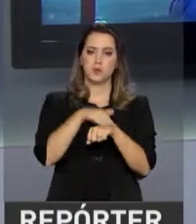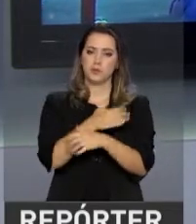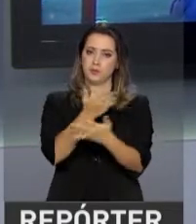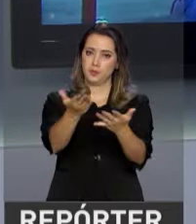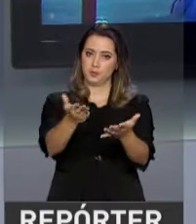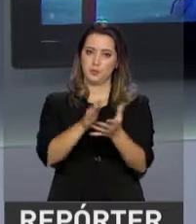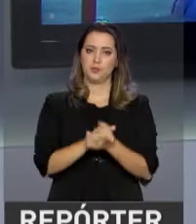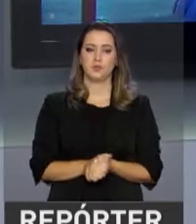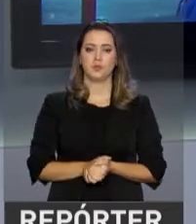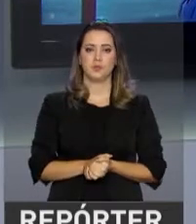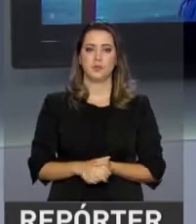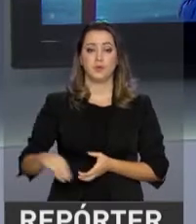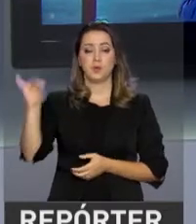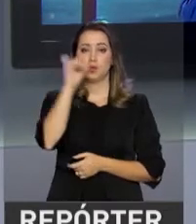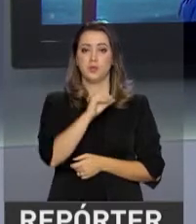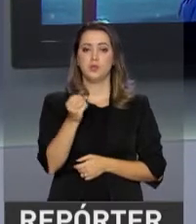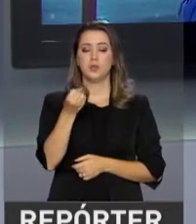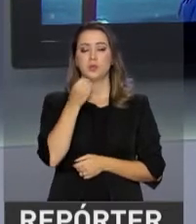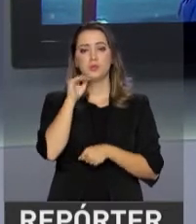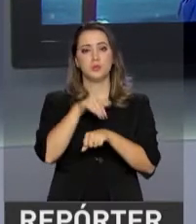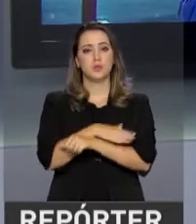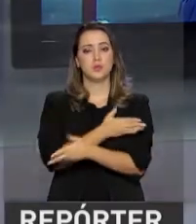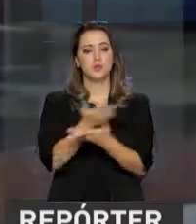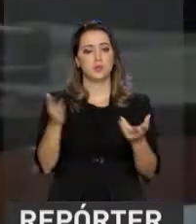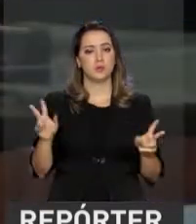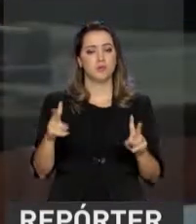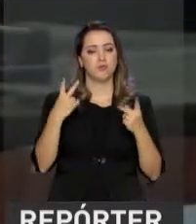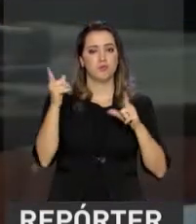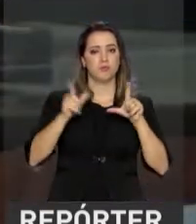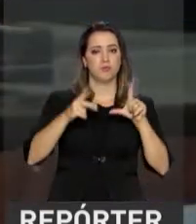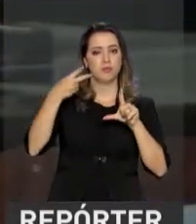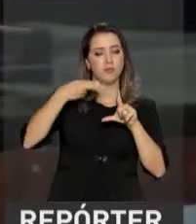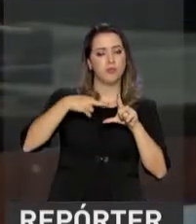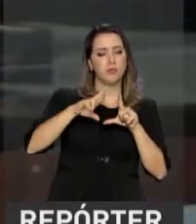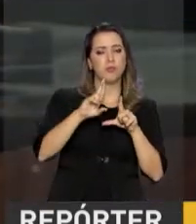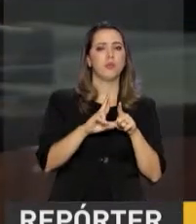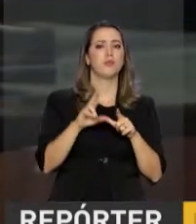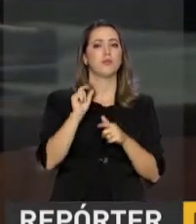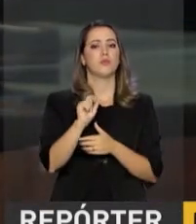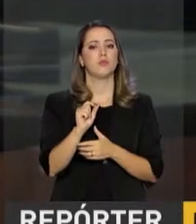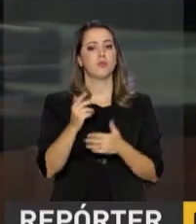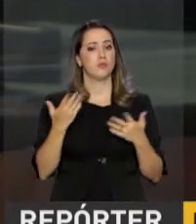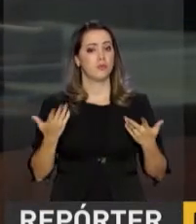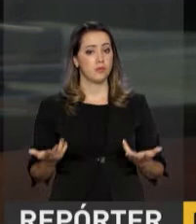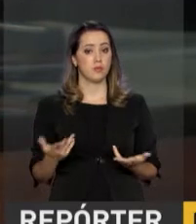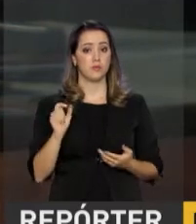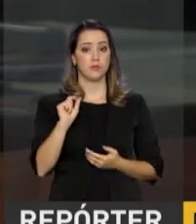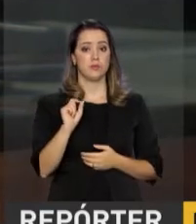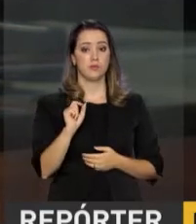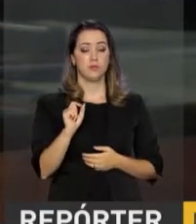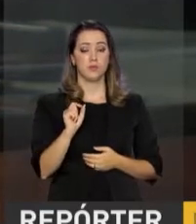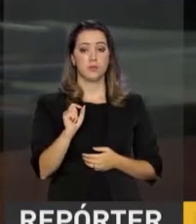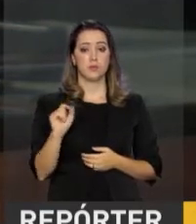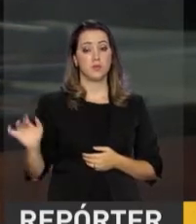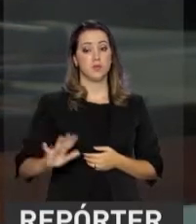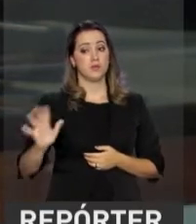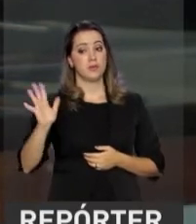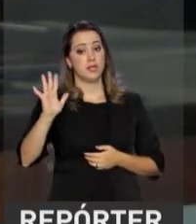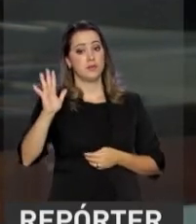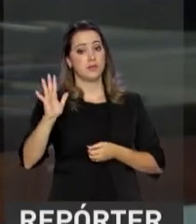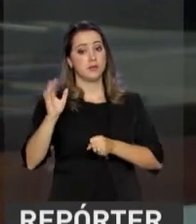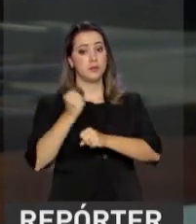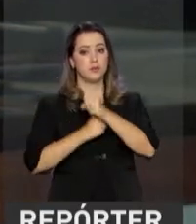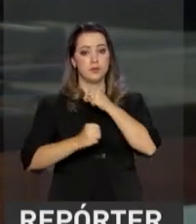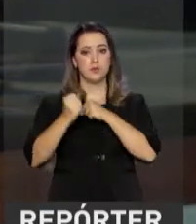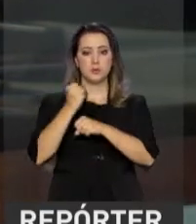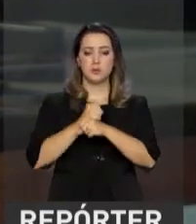você. Olá, Roberto. Boa noite a todos que nos assistem na TV NBR. Olha, Roberto, o resultado da inflação do ano